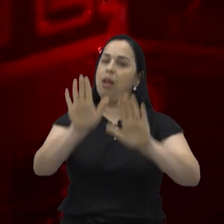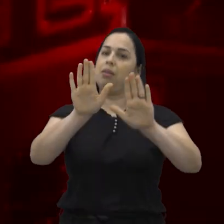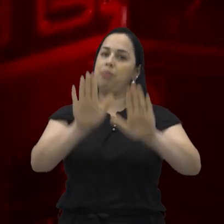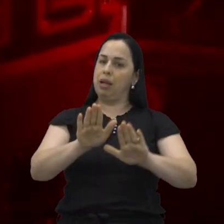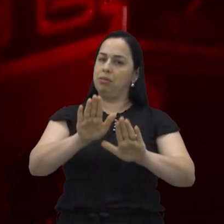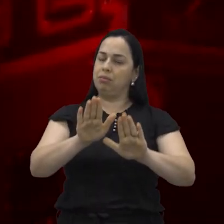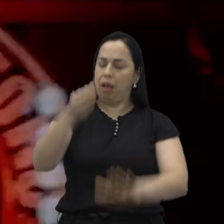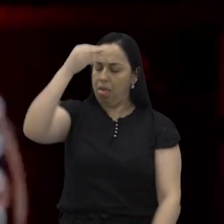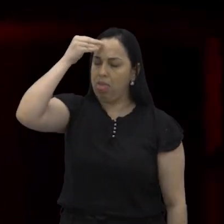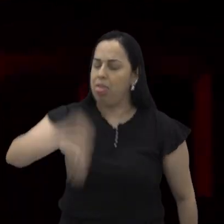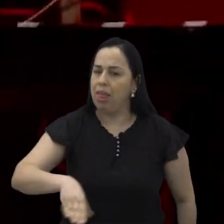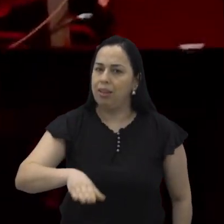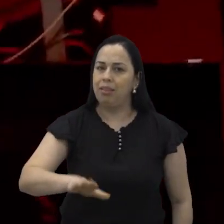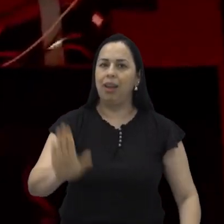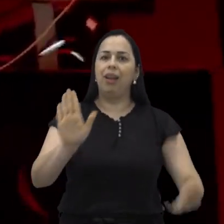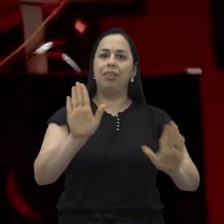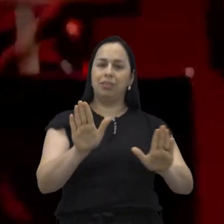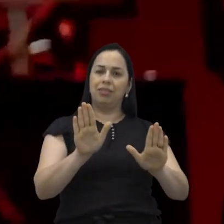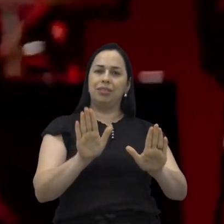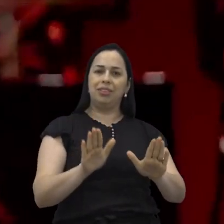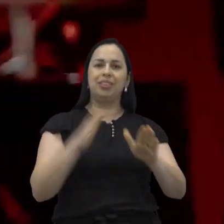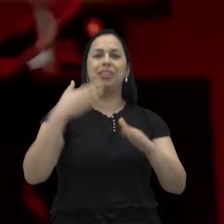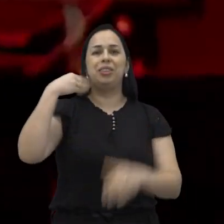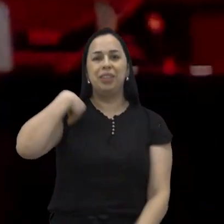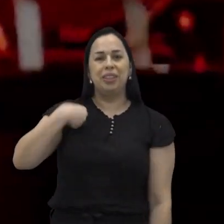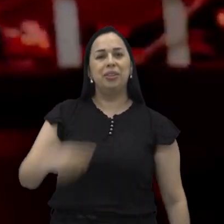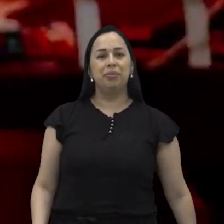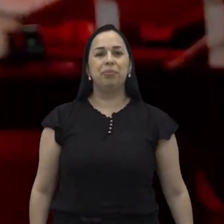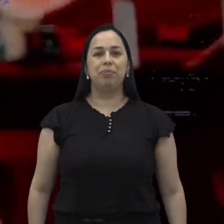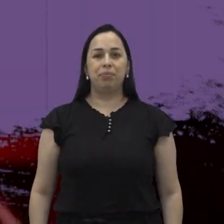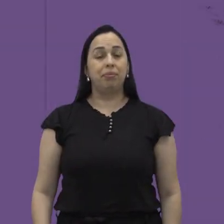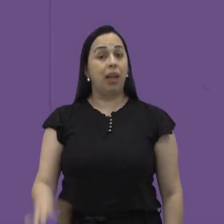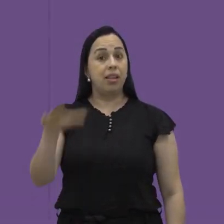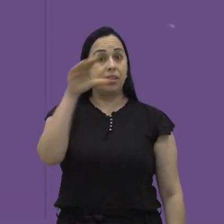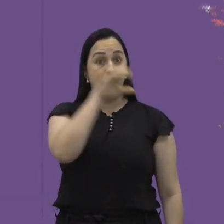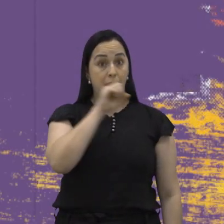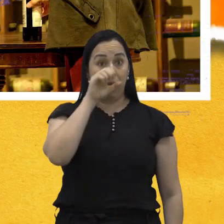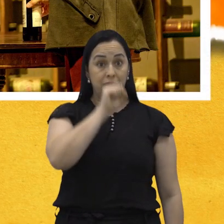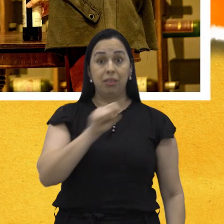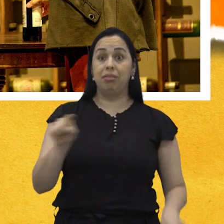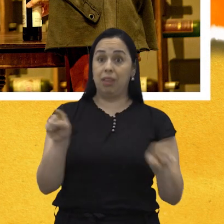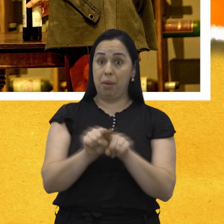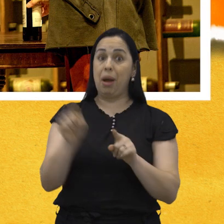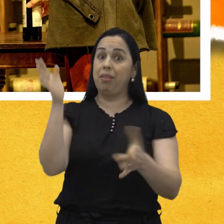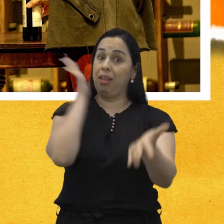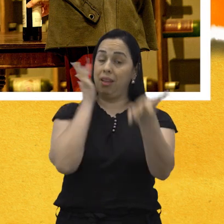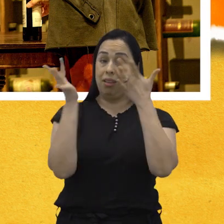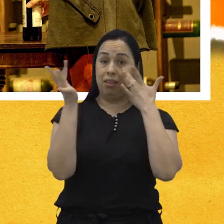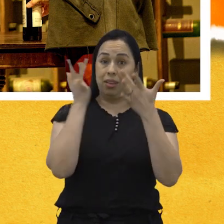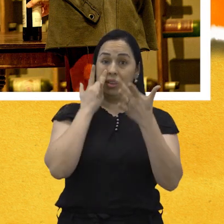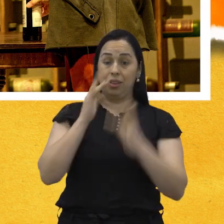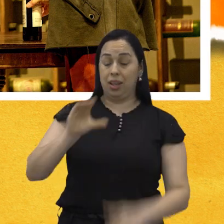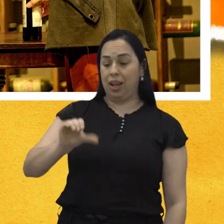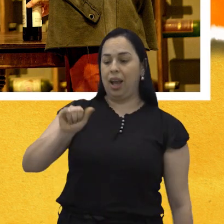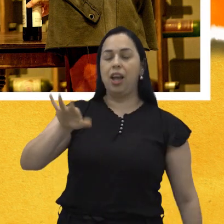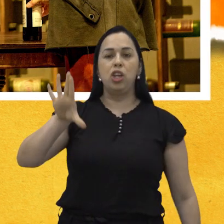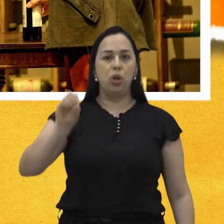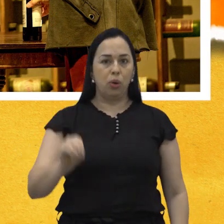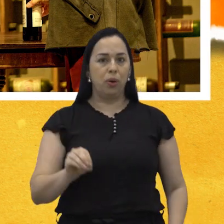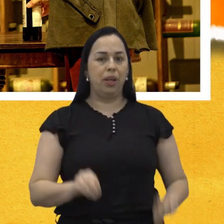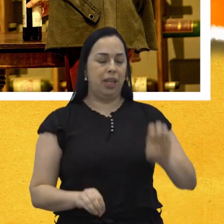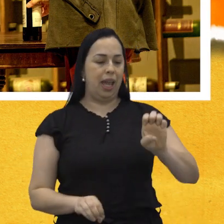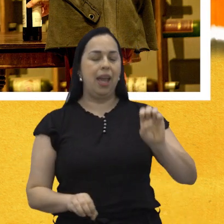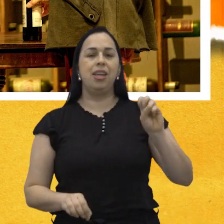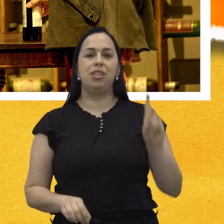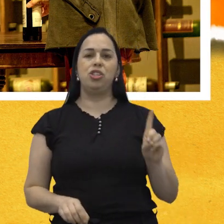Mas não vacila, moleque de vila, moleque de vila. Sábado também é dia de teatro. Caio Blá e